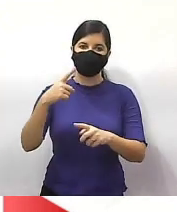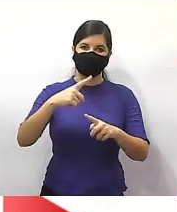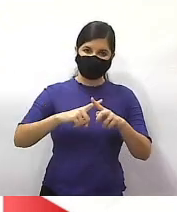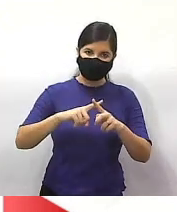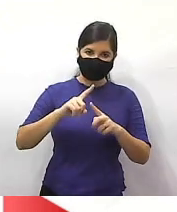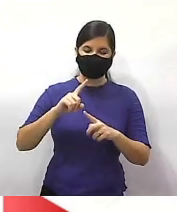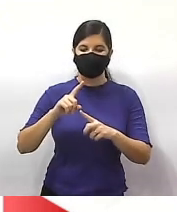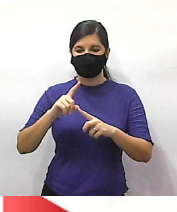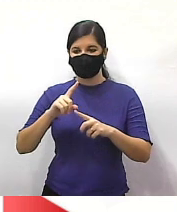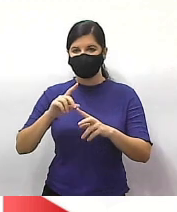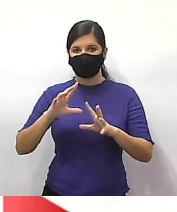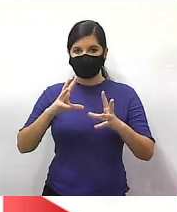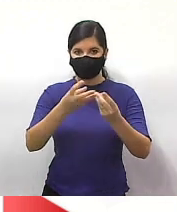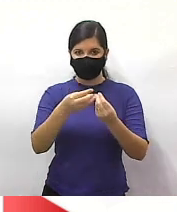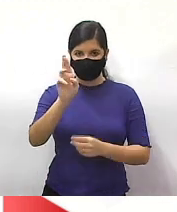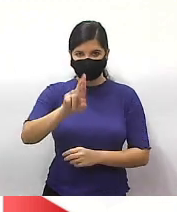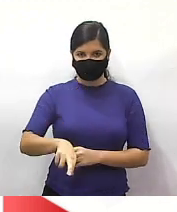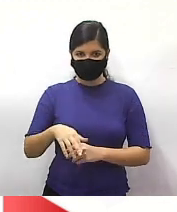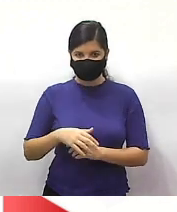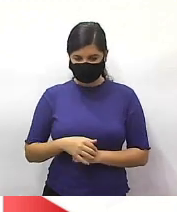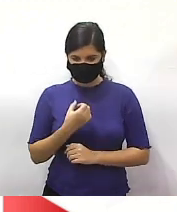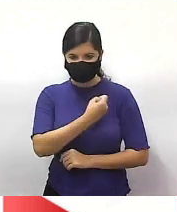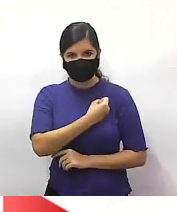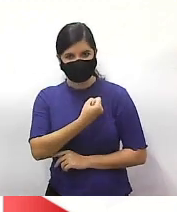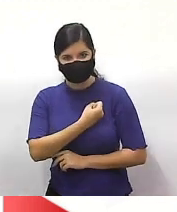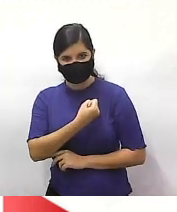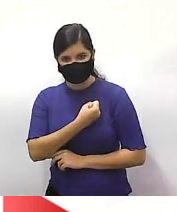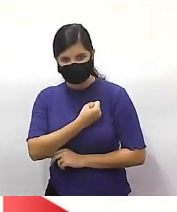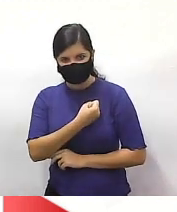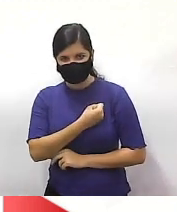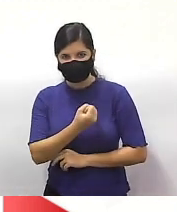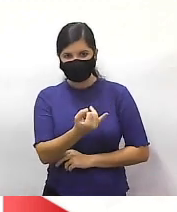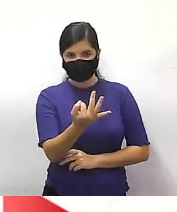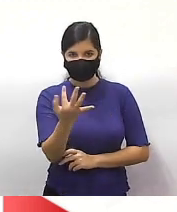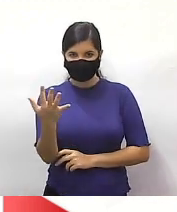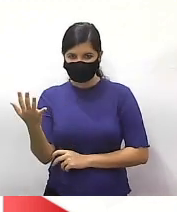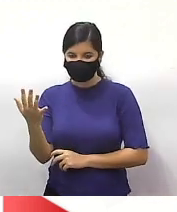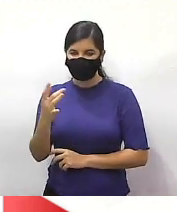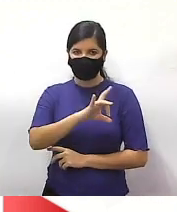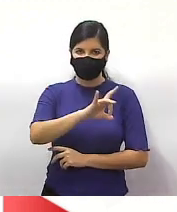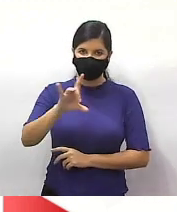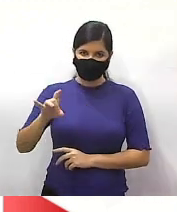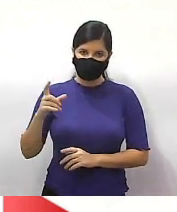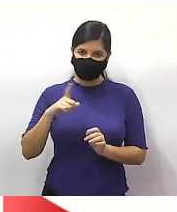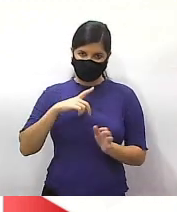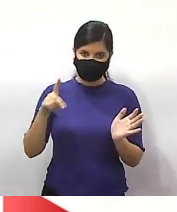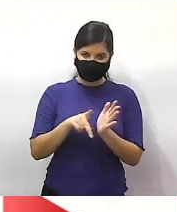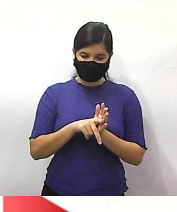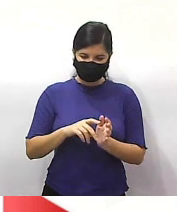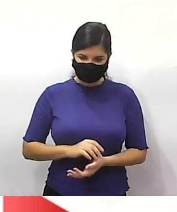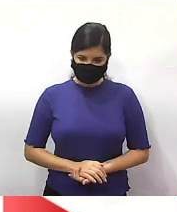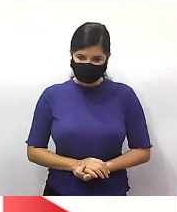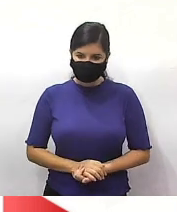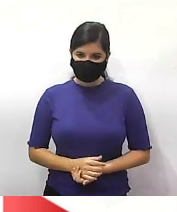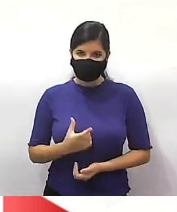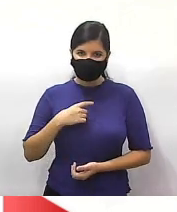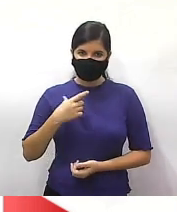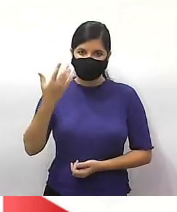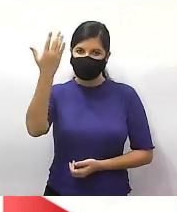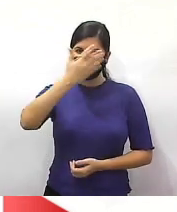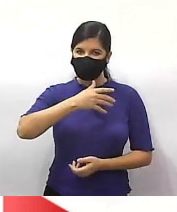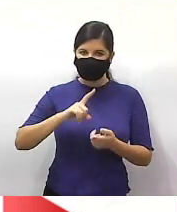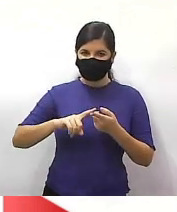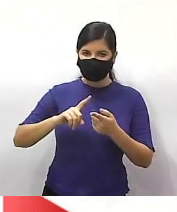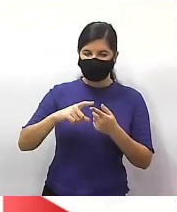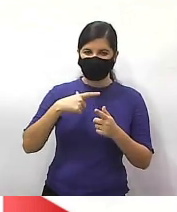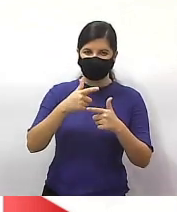por essa razão, por esse número, que é o quantitativo que cada pacote contém, tá? E aí você vai notar também que se